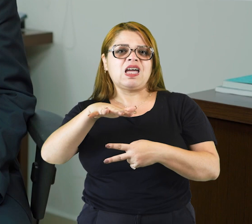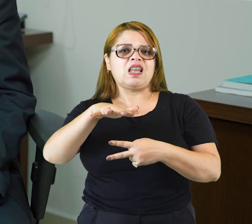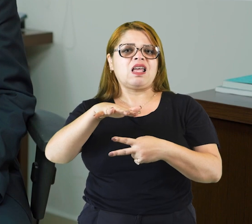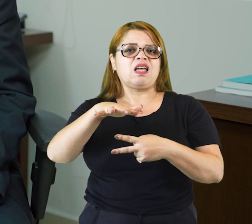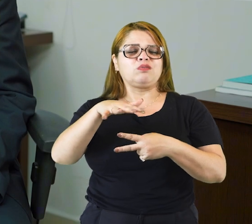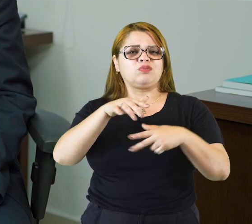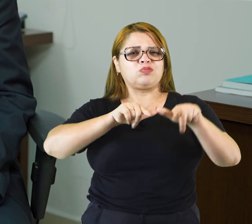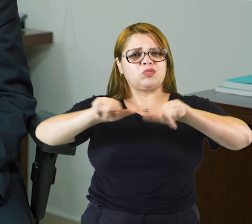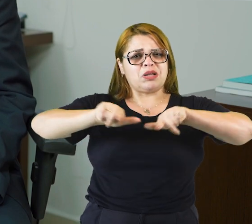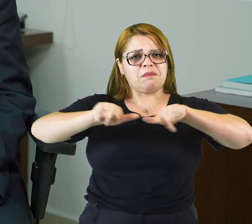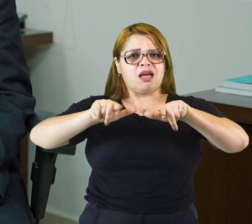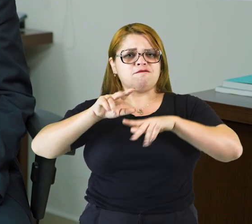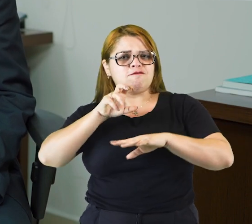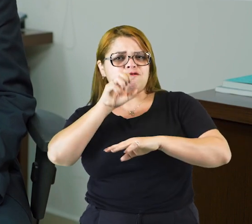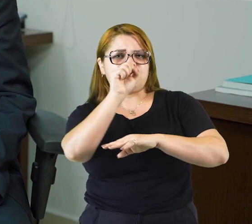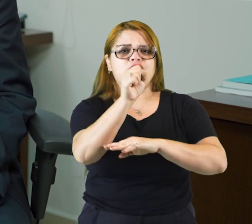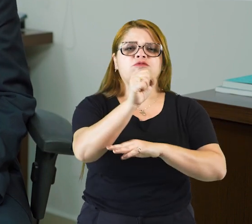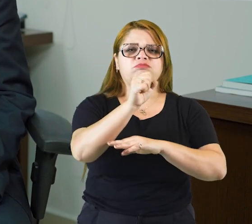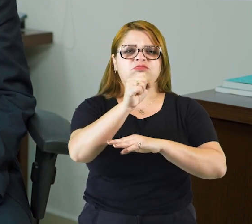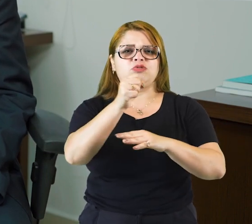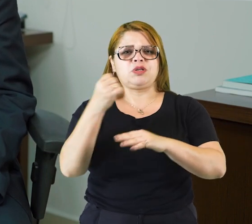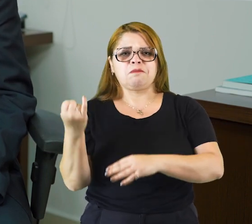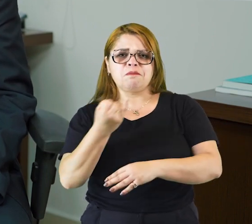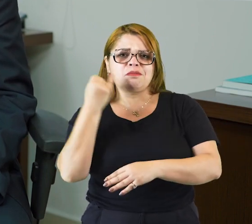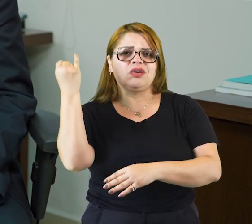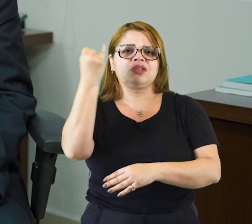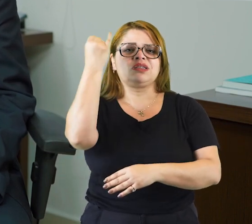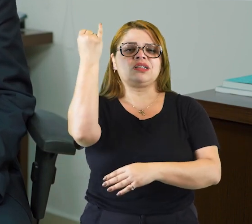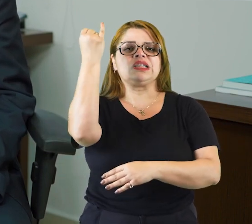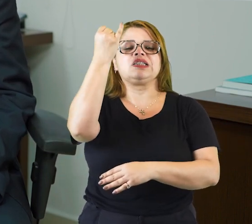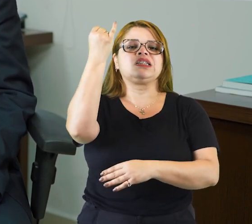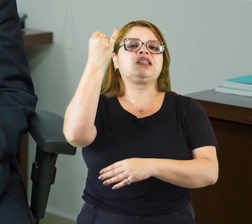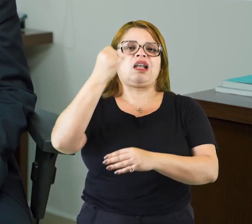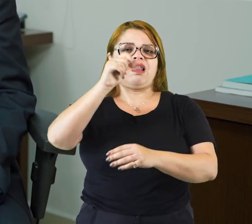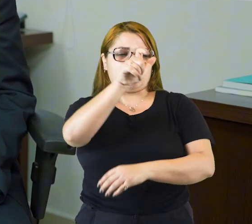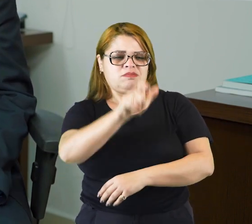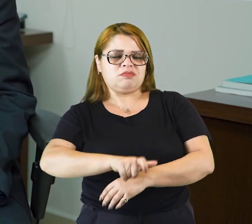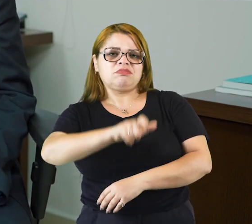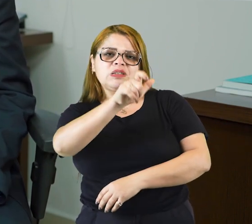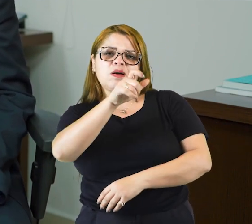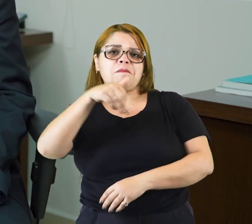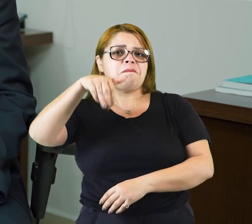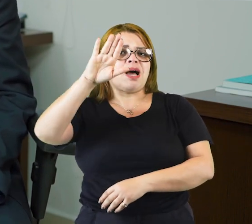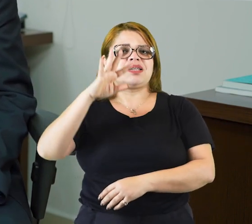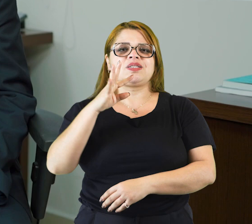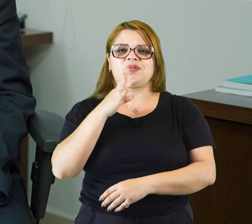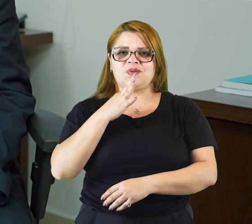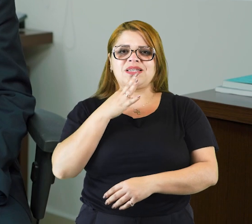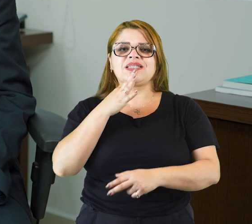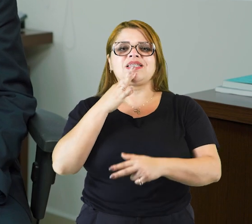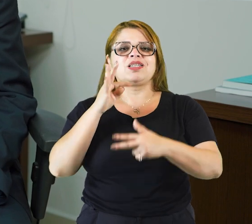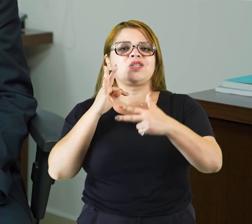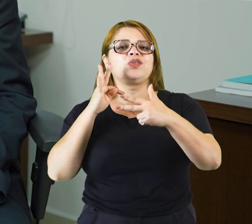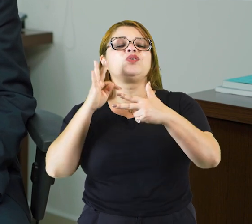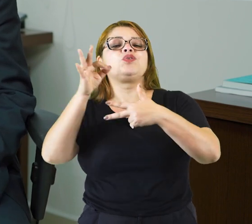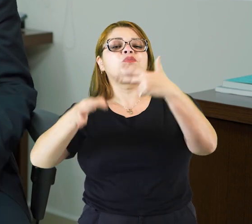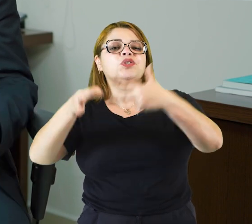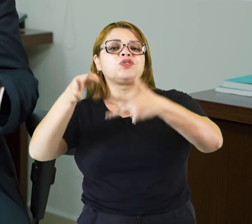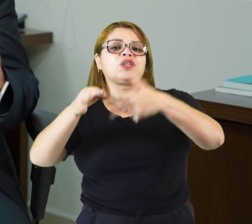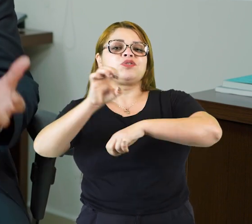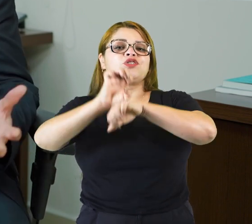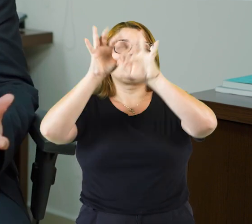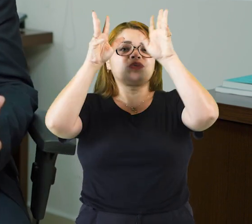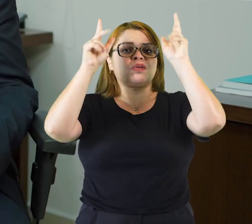uma atuação muito forte, muito decisiva, sendo uma das pessoas mais conhecidas do Poder Judiciário do Estado do